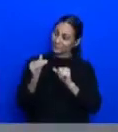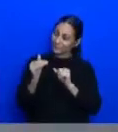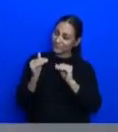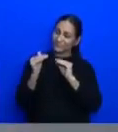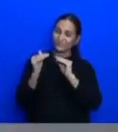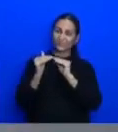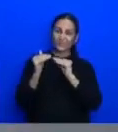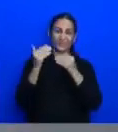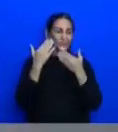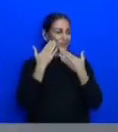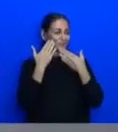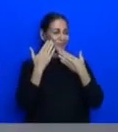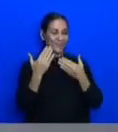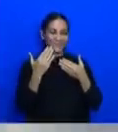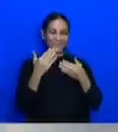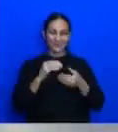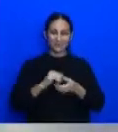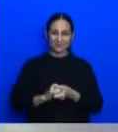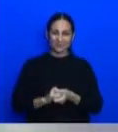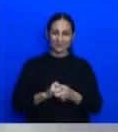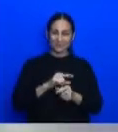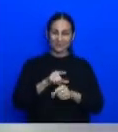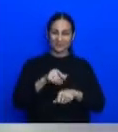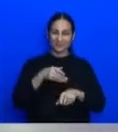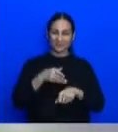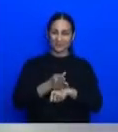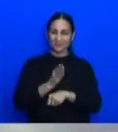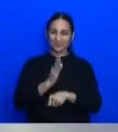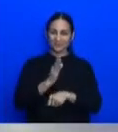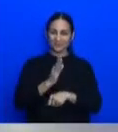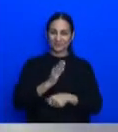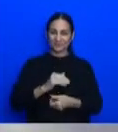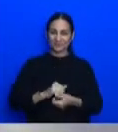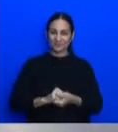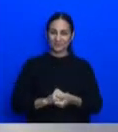confirmo. Sim, confirmo. Obrigado. Sorteio validado.